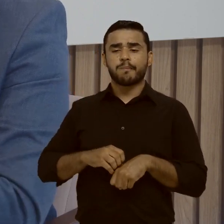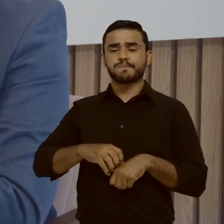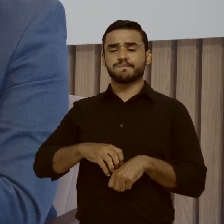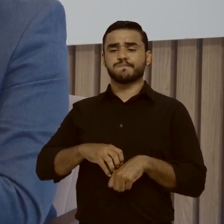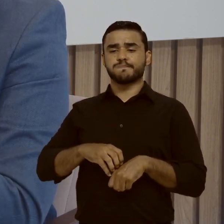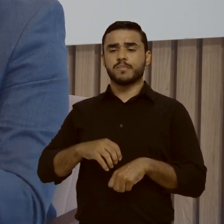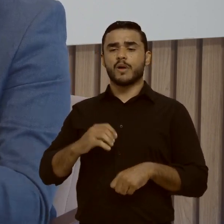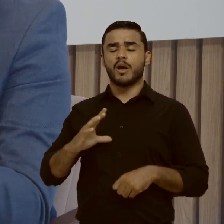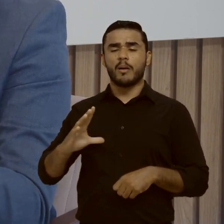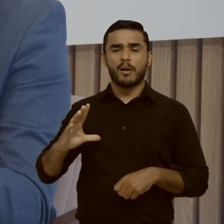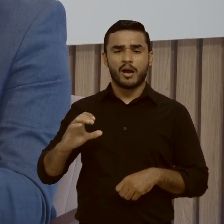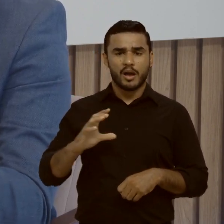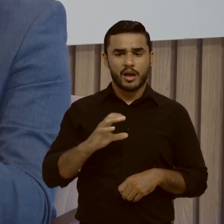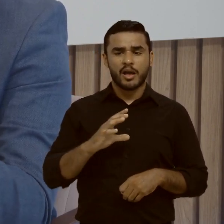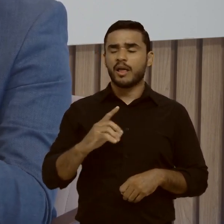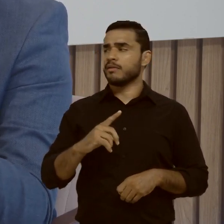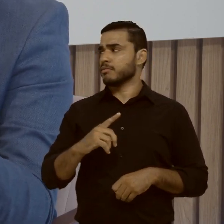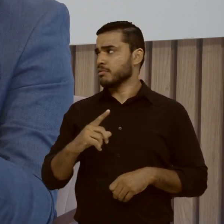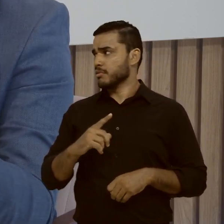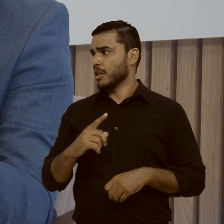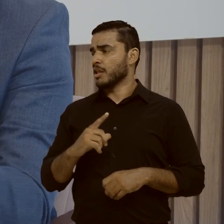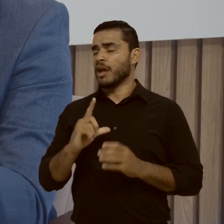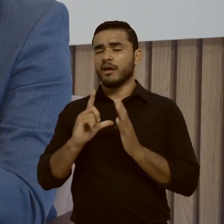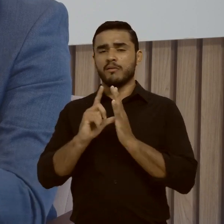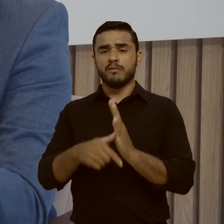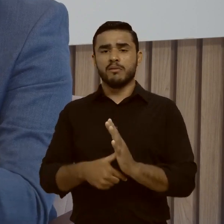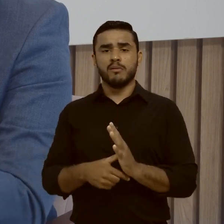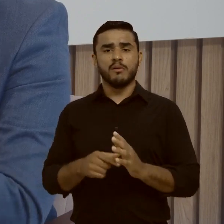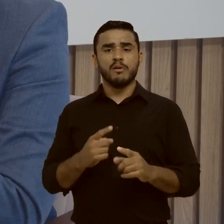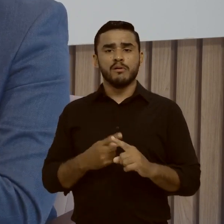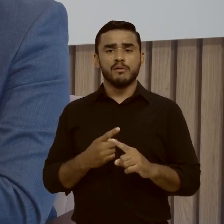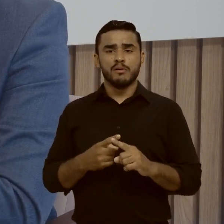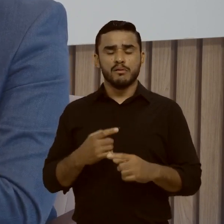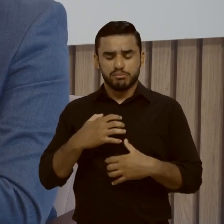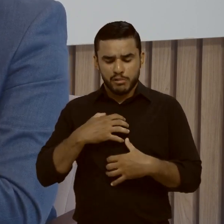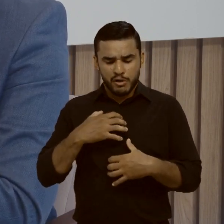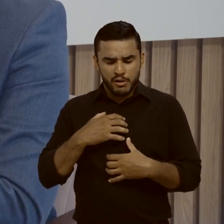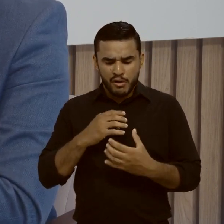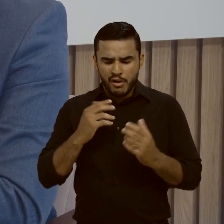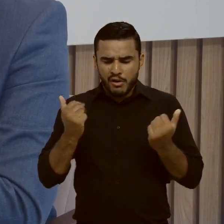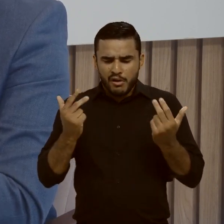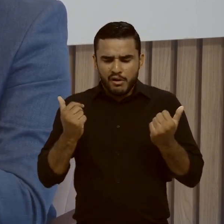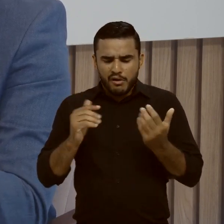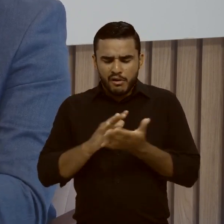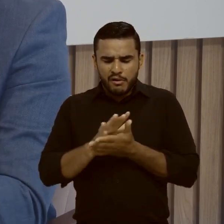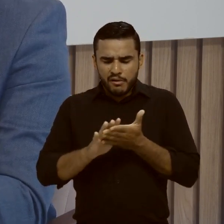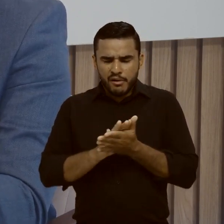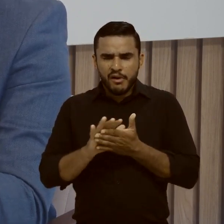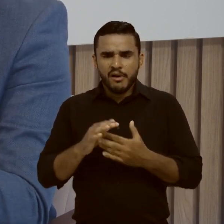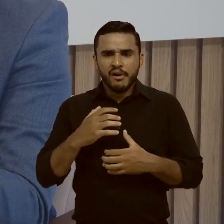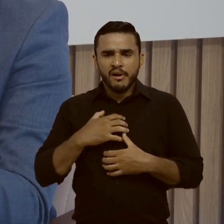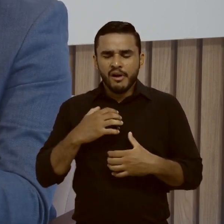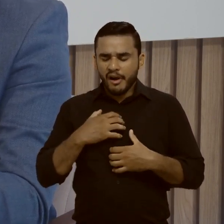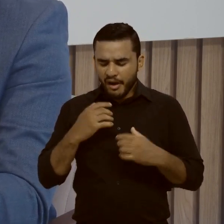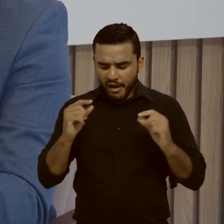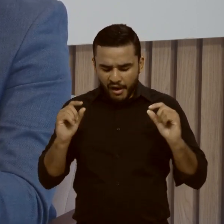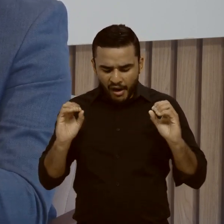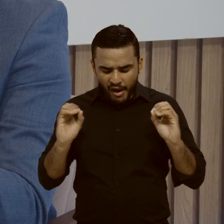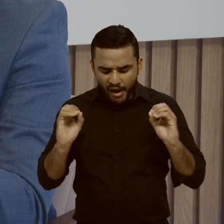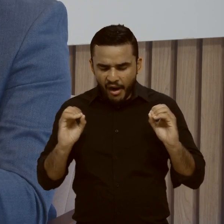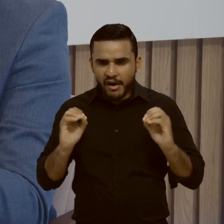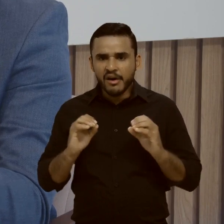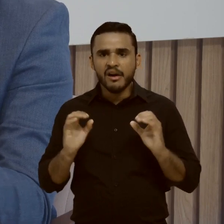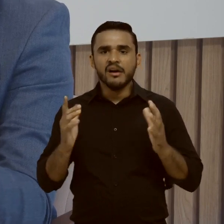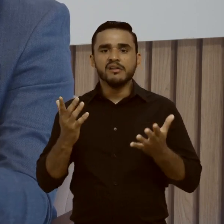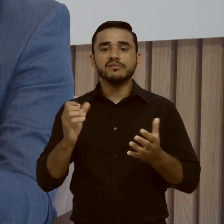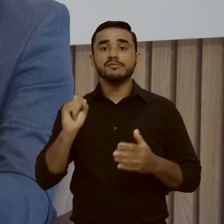Por quê, Fernanda? Porque no começo ele é praticamente assintomático, tá? Quando ele vem manifestar sintomas,